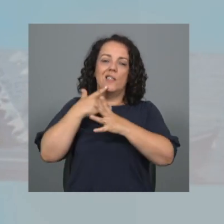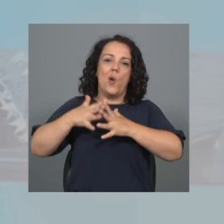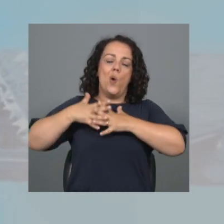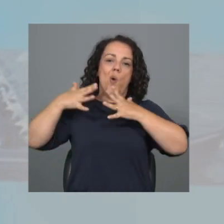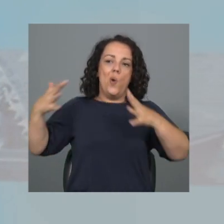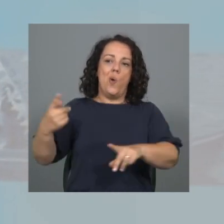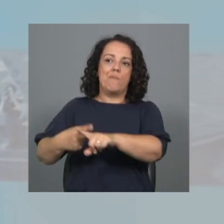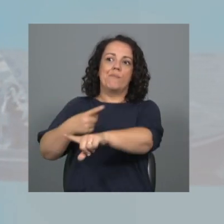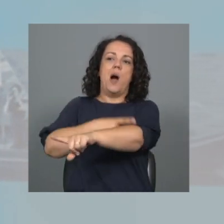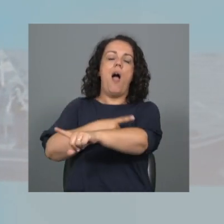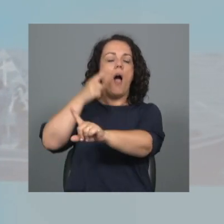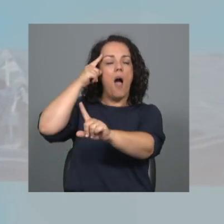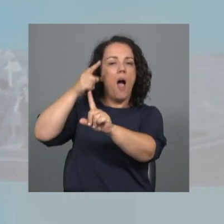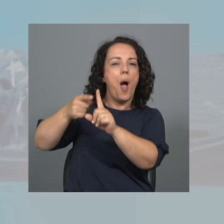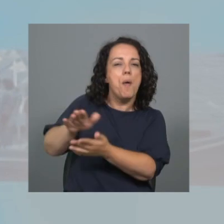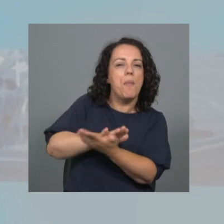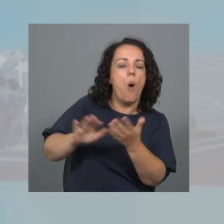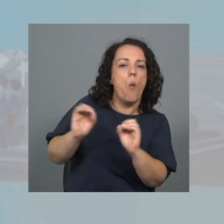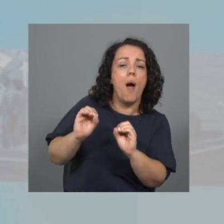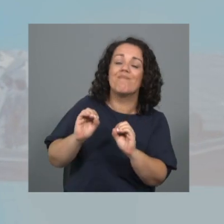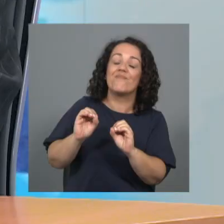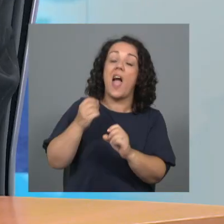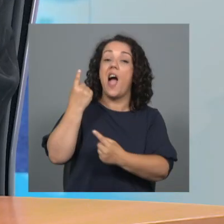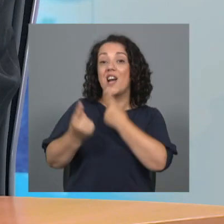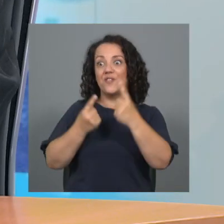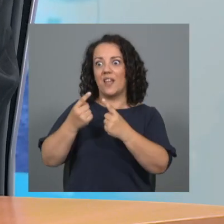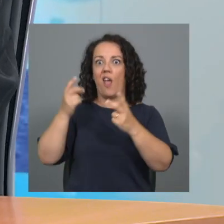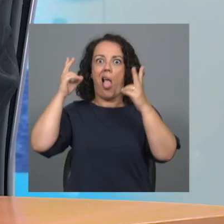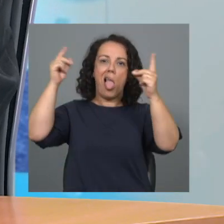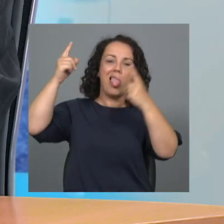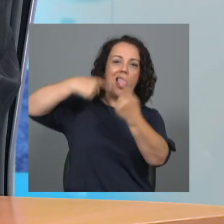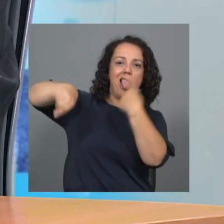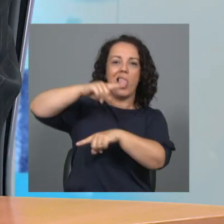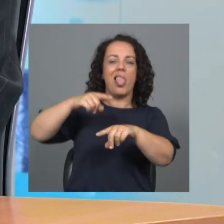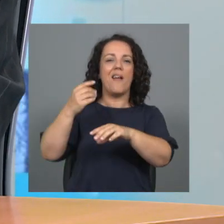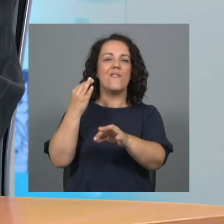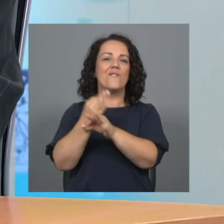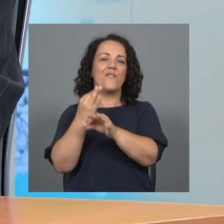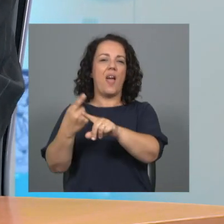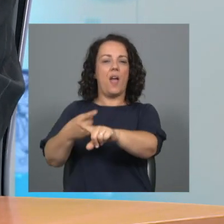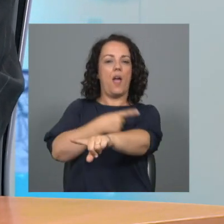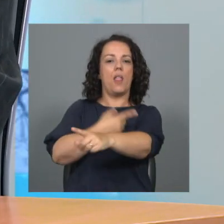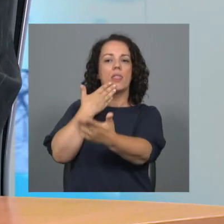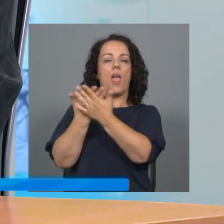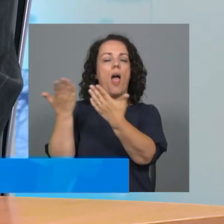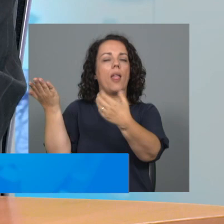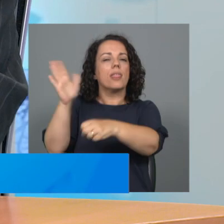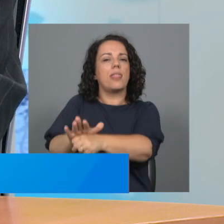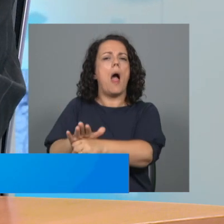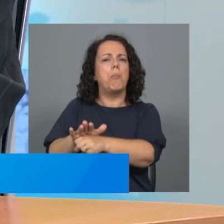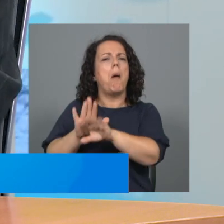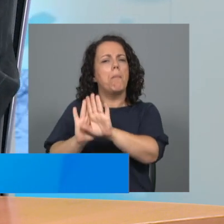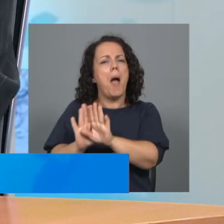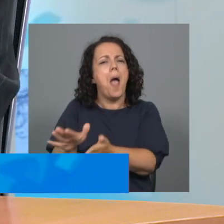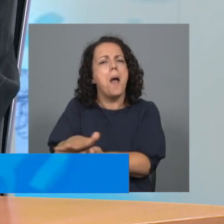a essa mensagem. Às vezes os excessos tapam, encobrem, distraem. Mas estão na sua origem sempre. Mas estão um bocadinho na